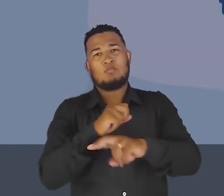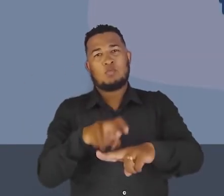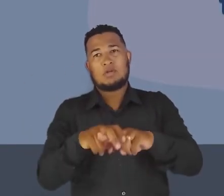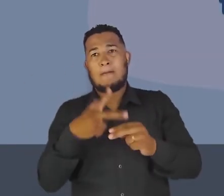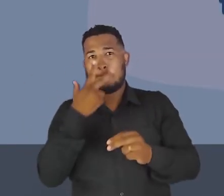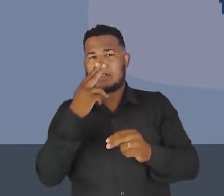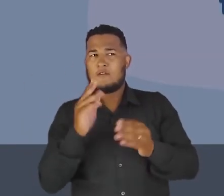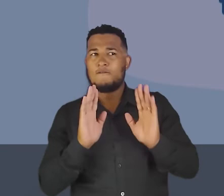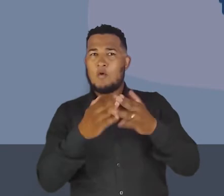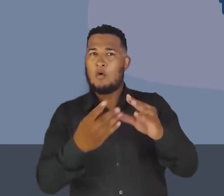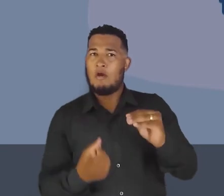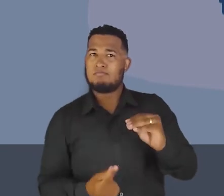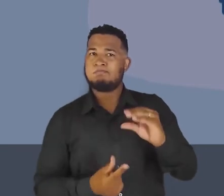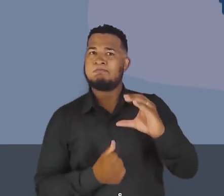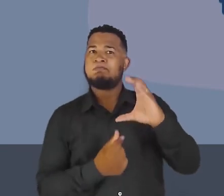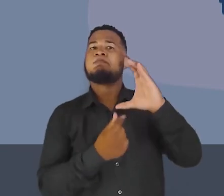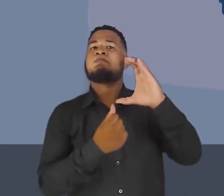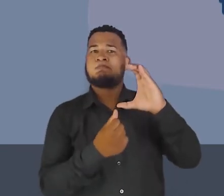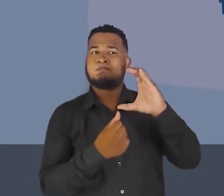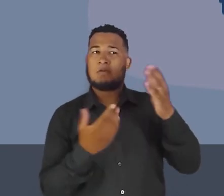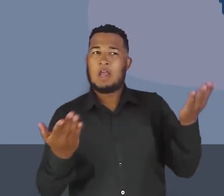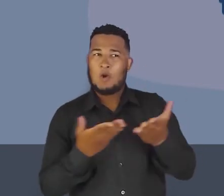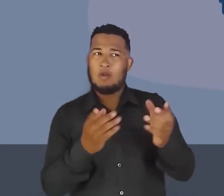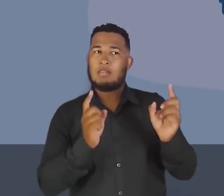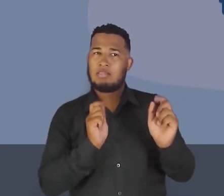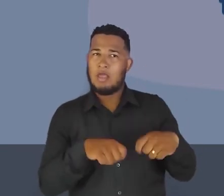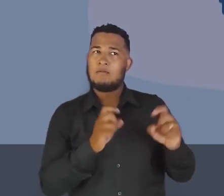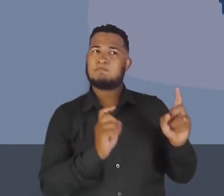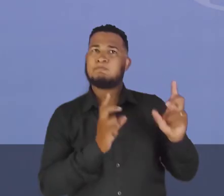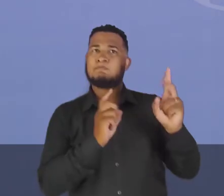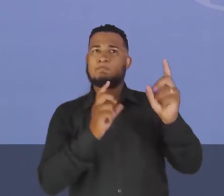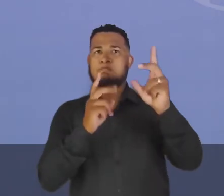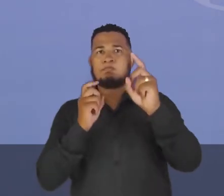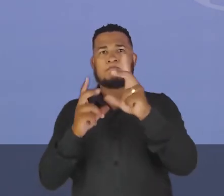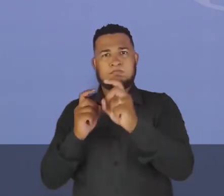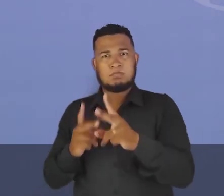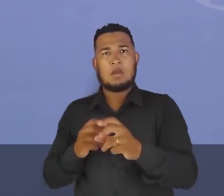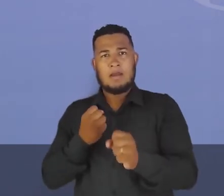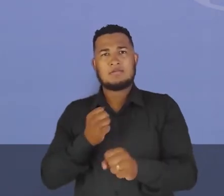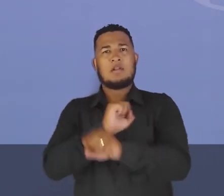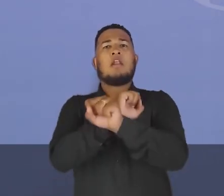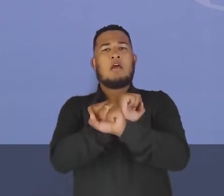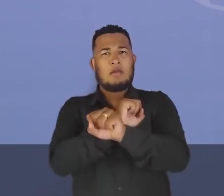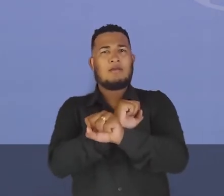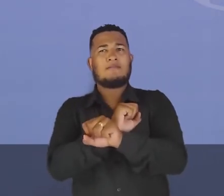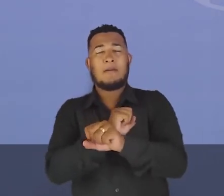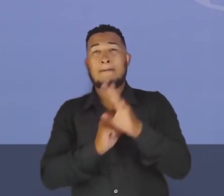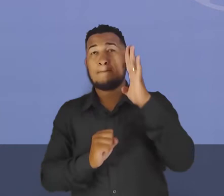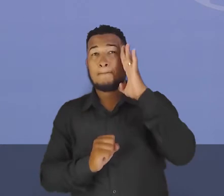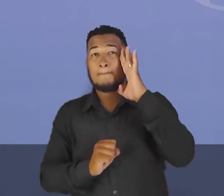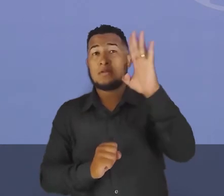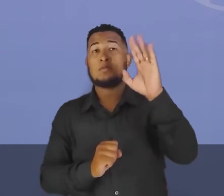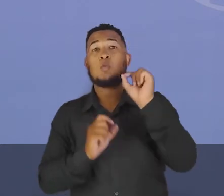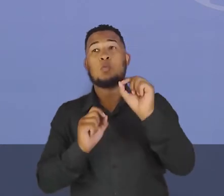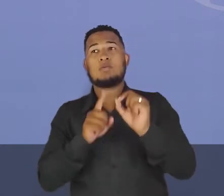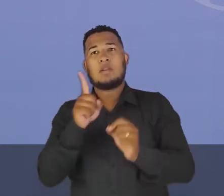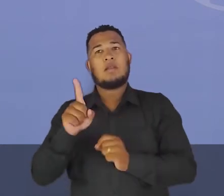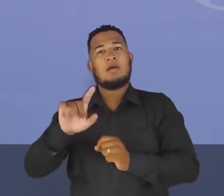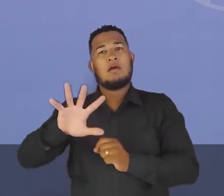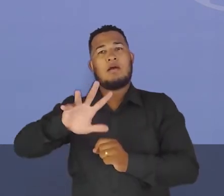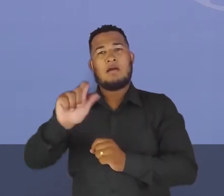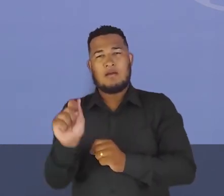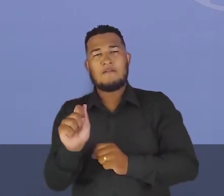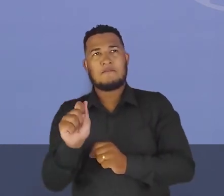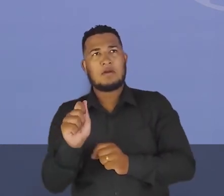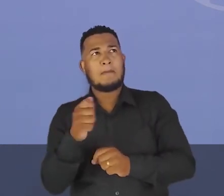mais capitalistas agora, o escravo sendo comercializado, sendo traficado, principalmente da África para as